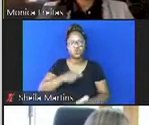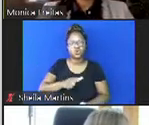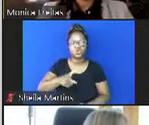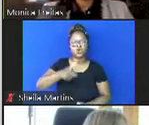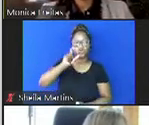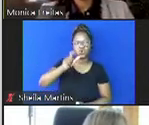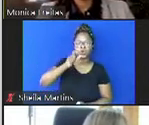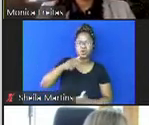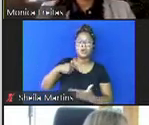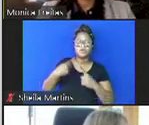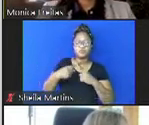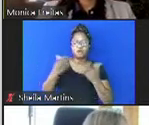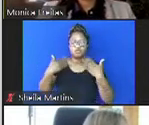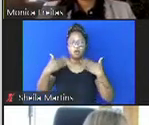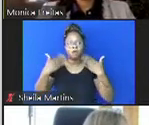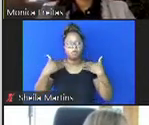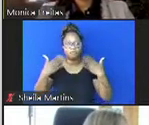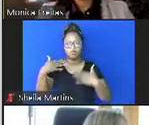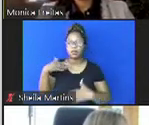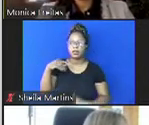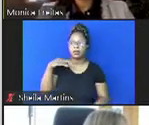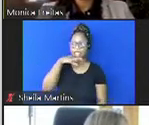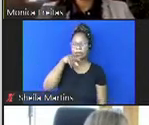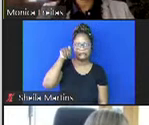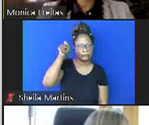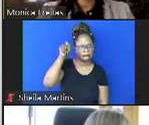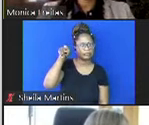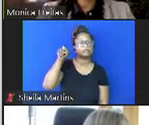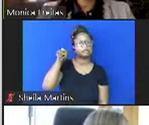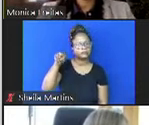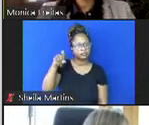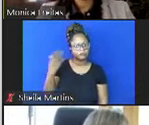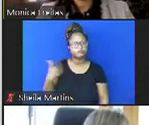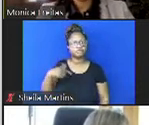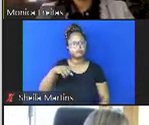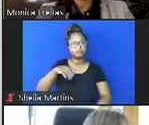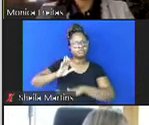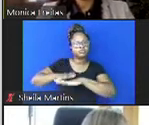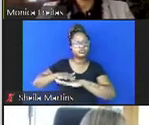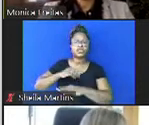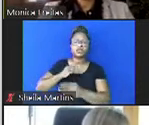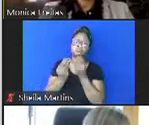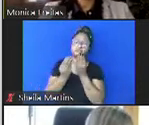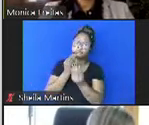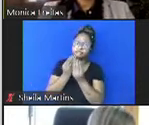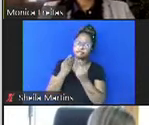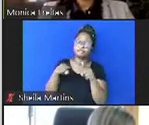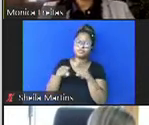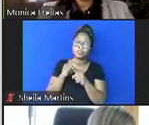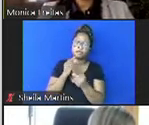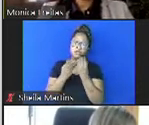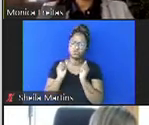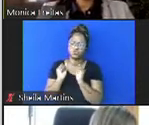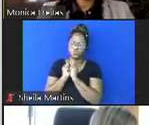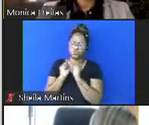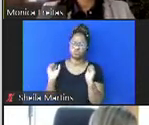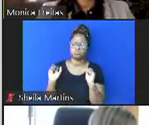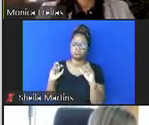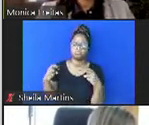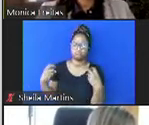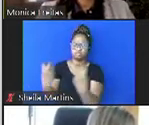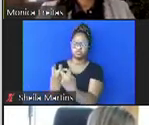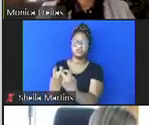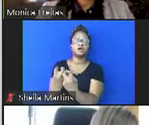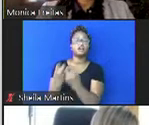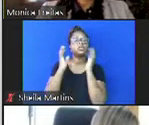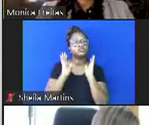verão e está muito quente. E depois a gente faz, né? A gente tem geralmente um almoço, né, todo mundo em conjunto, né? Às vezes já teve casos